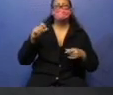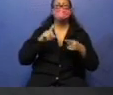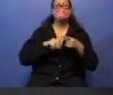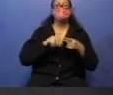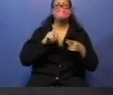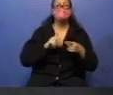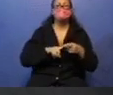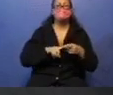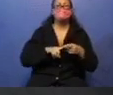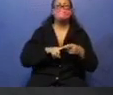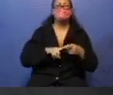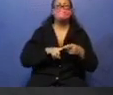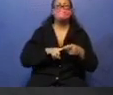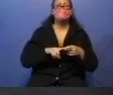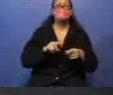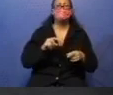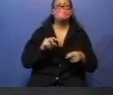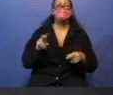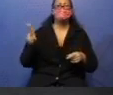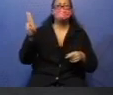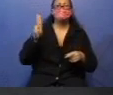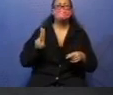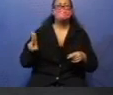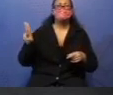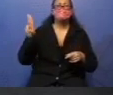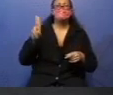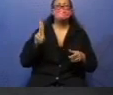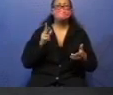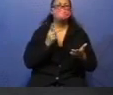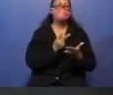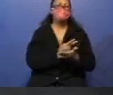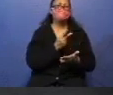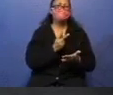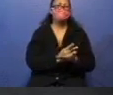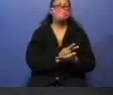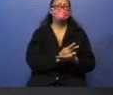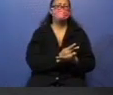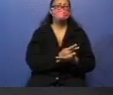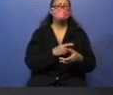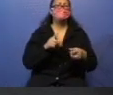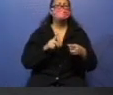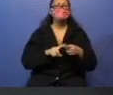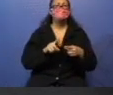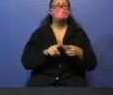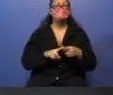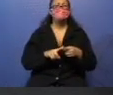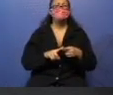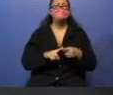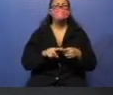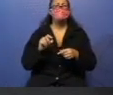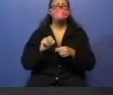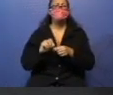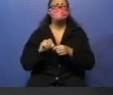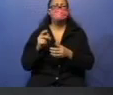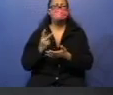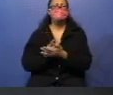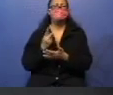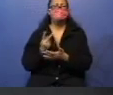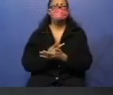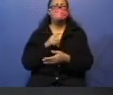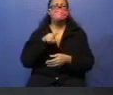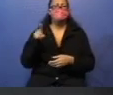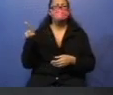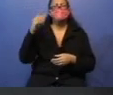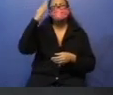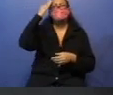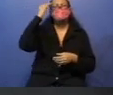desse órgão ao fazer o uso de tal erro? Quer dizer, por que ele fez esse erro que vocês já